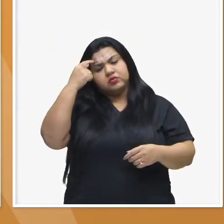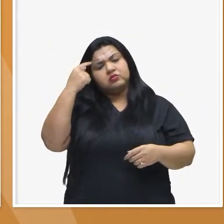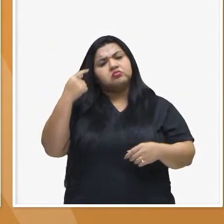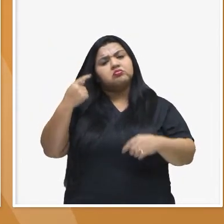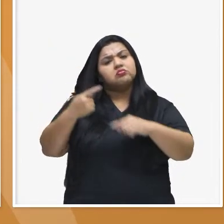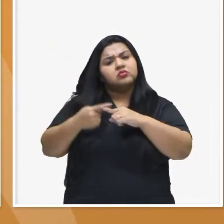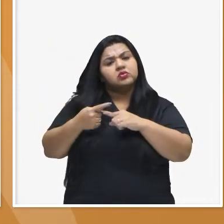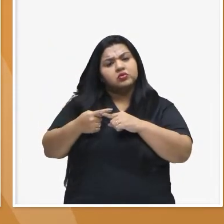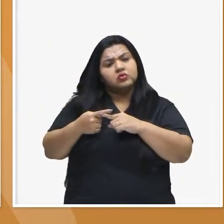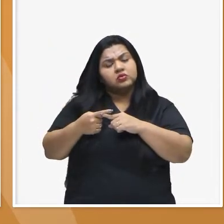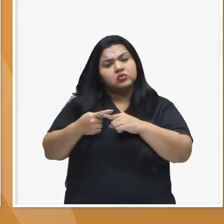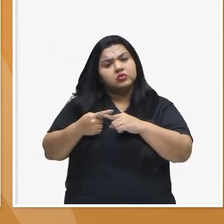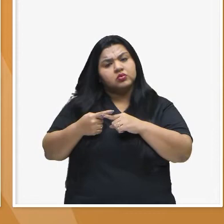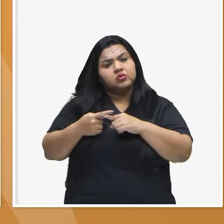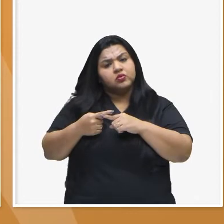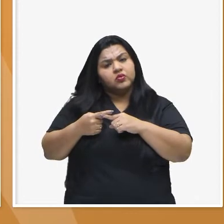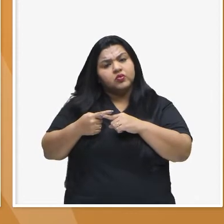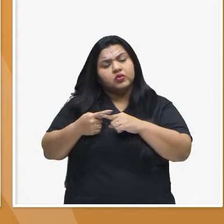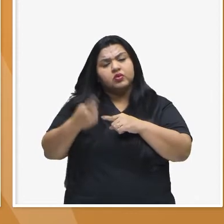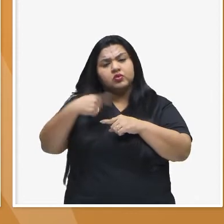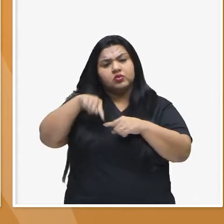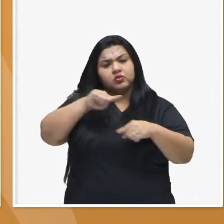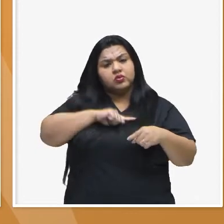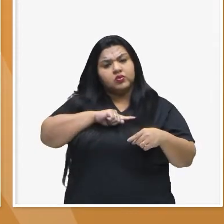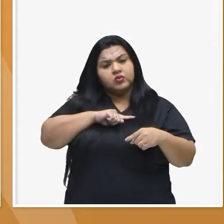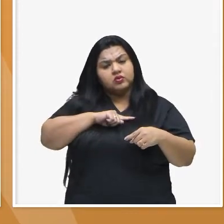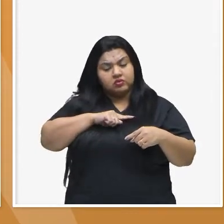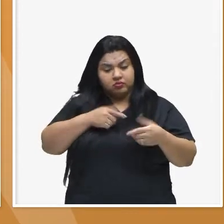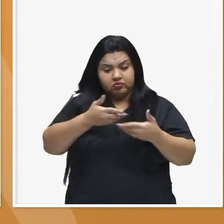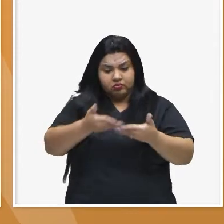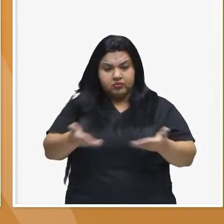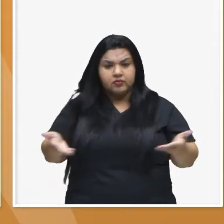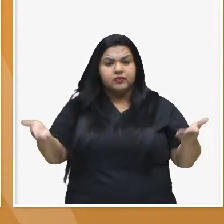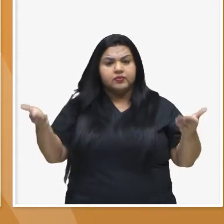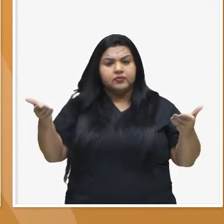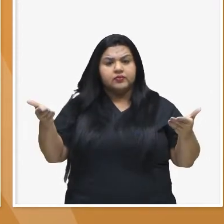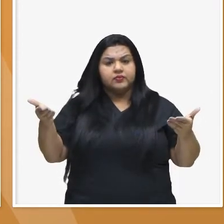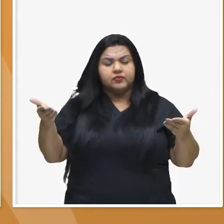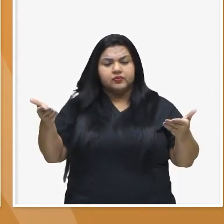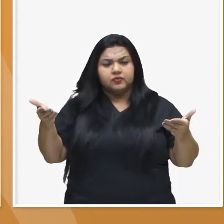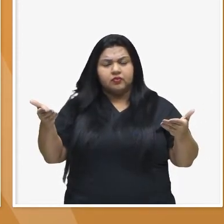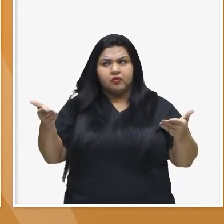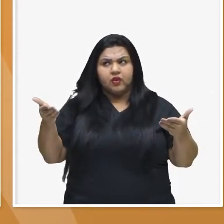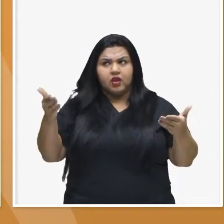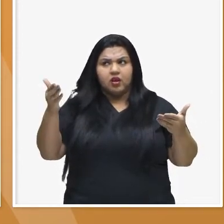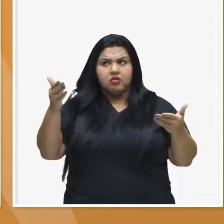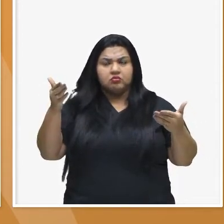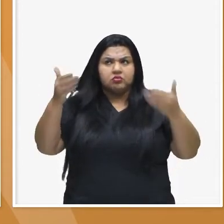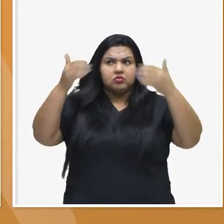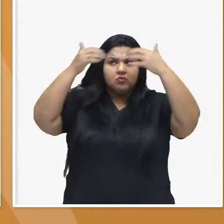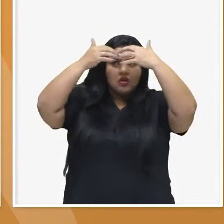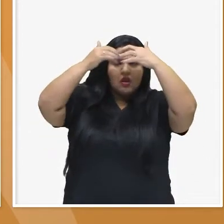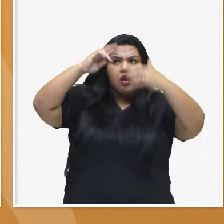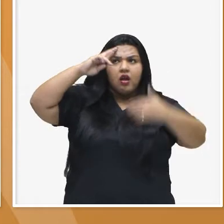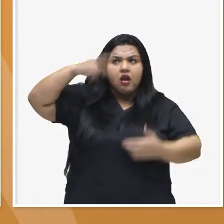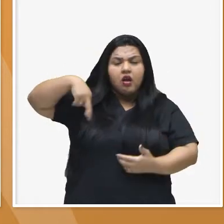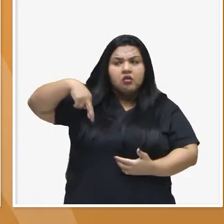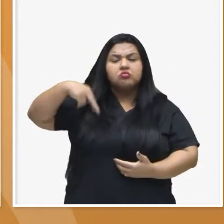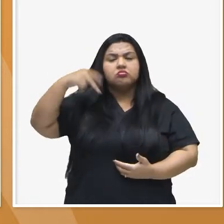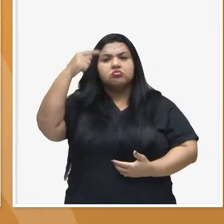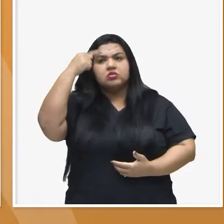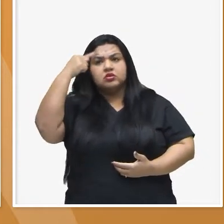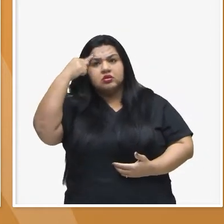contas, né? Nós estamos aqui, nós somos seres racionais, nós somos seres que